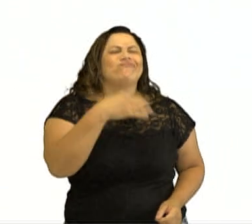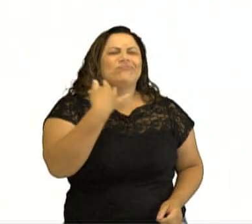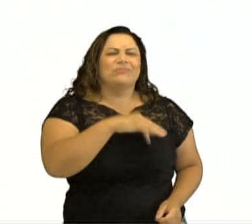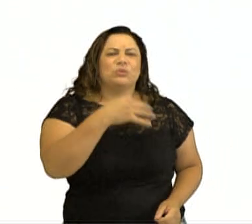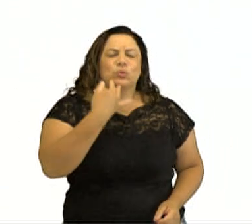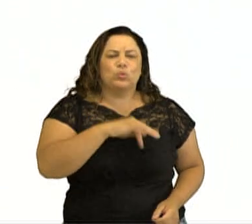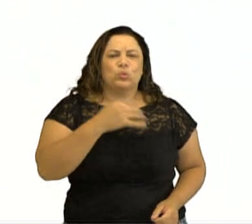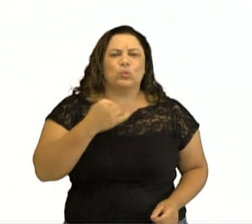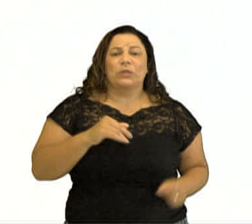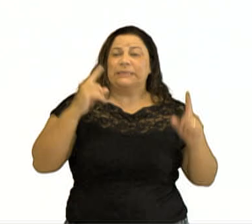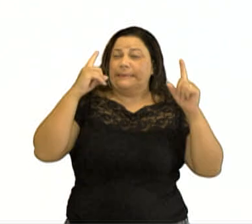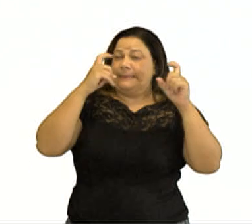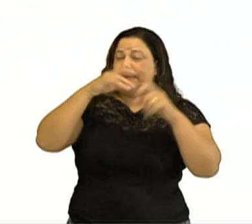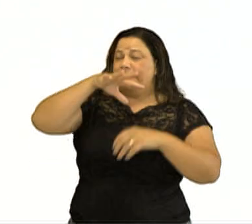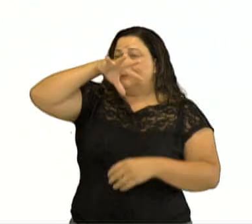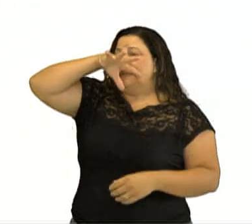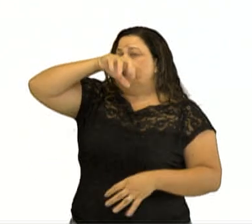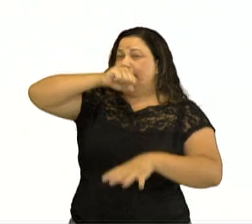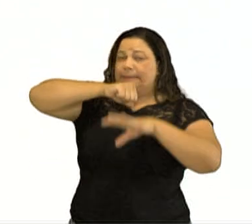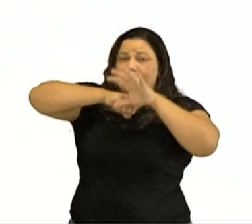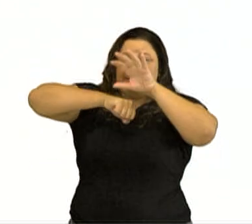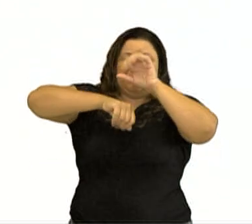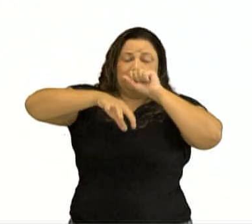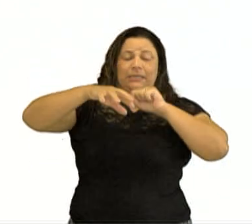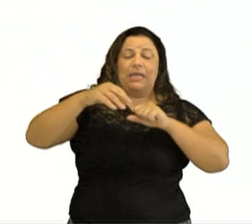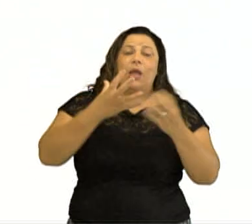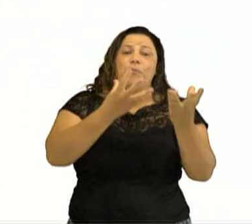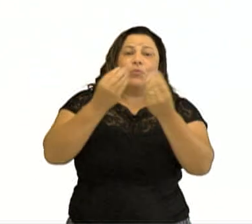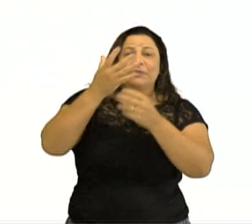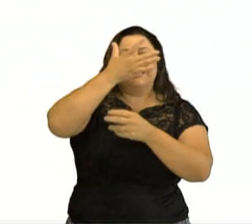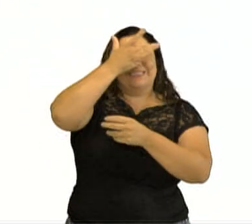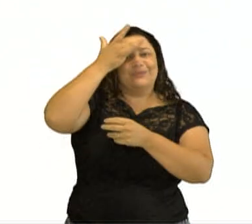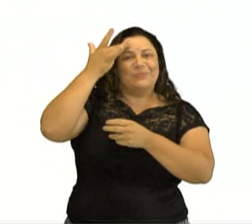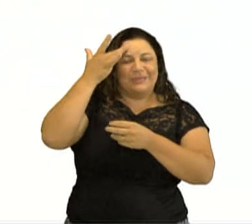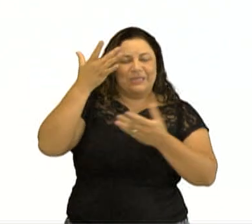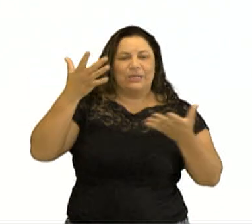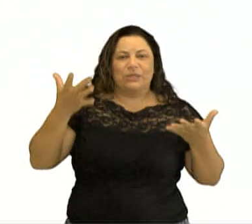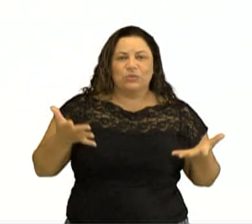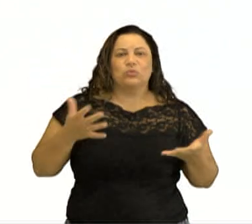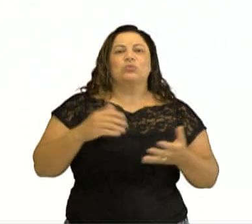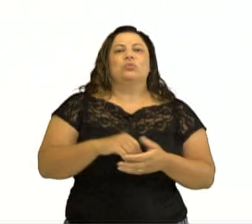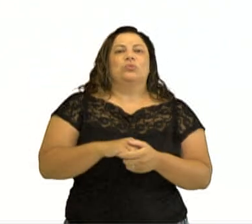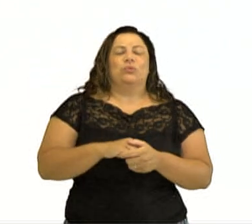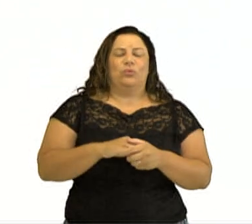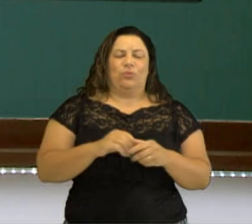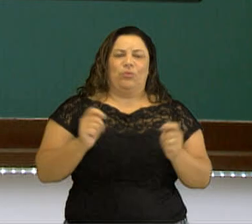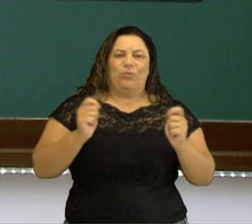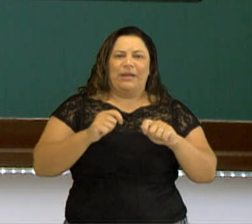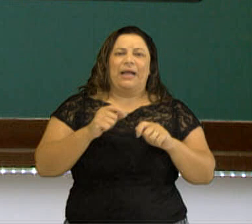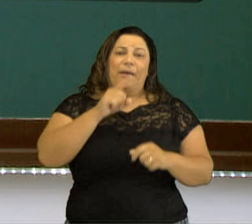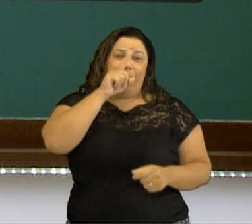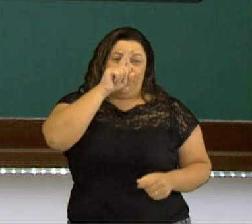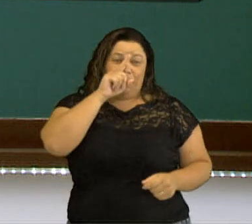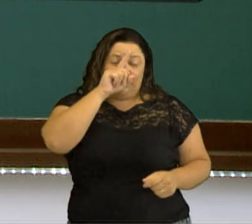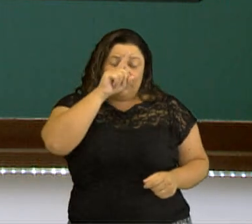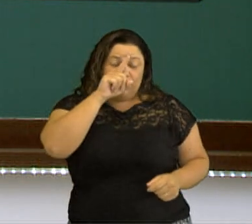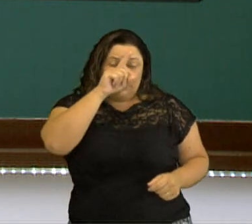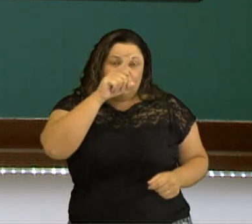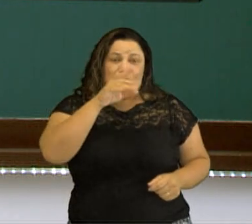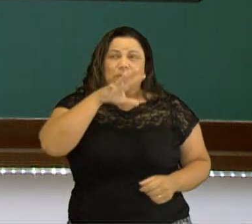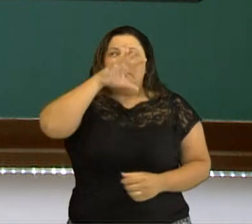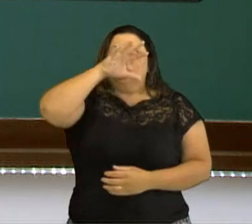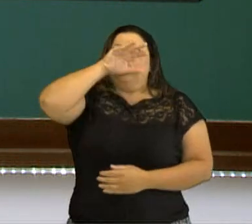muita dificuldade para respirar. Muitas pessoas sentem a maior parte das vezes, como sintoma muito grave, essa dificuldade